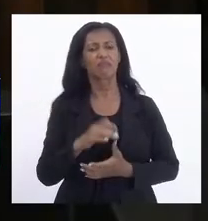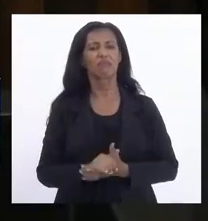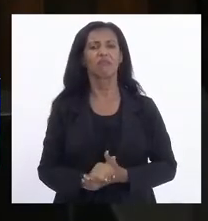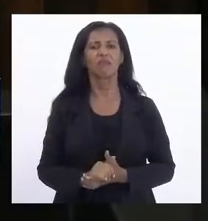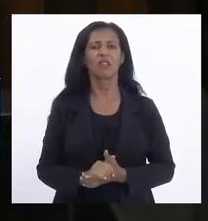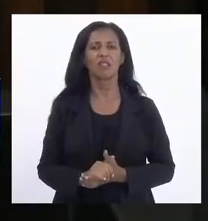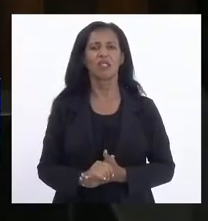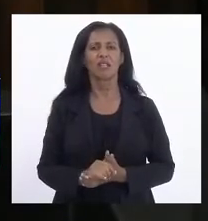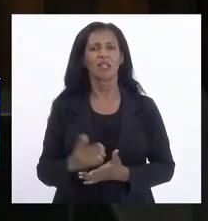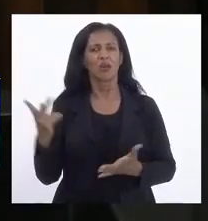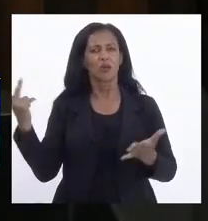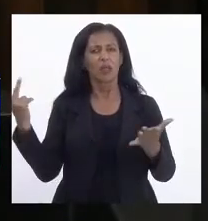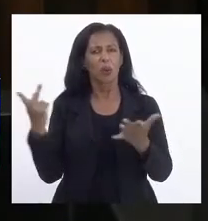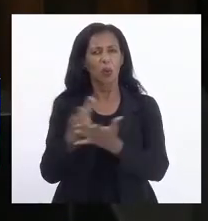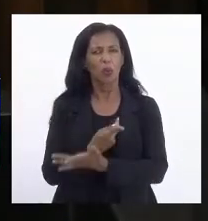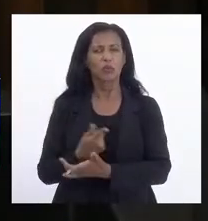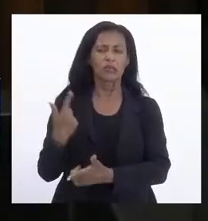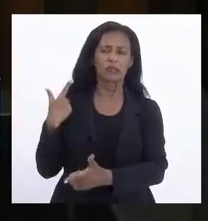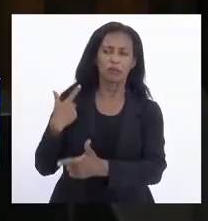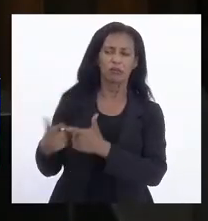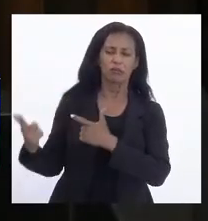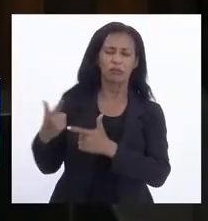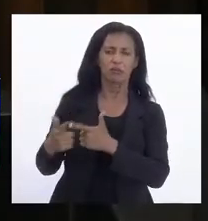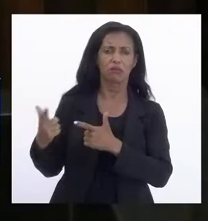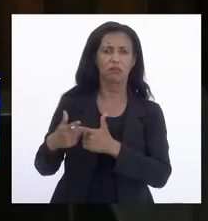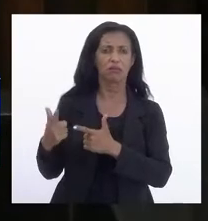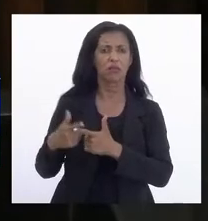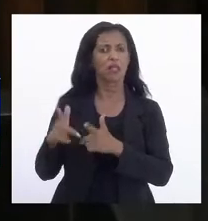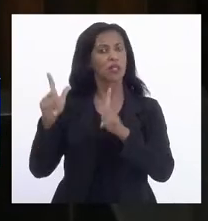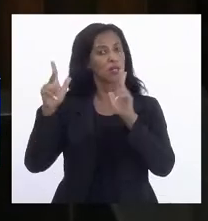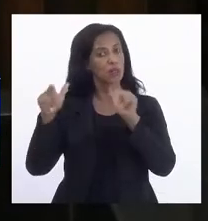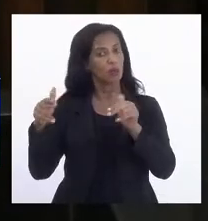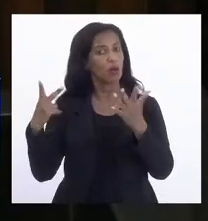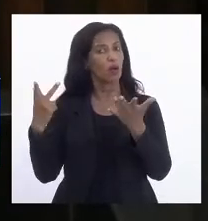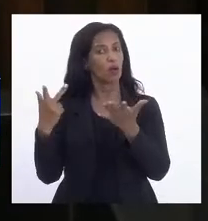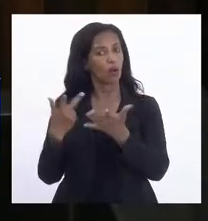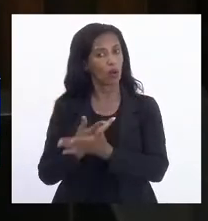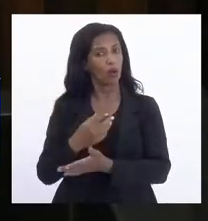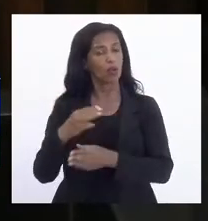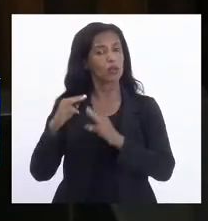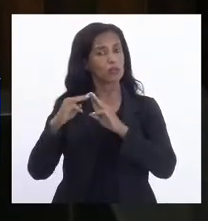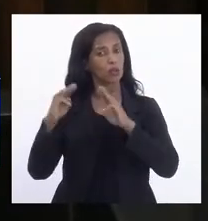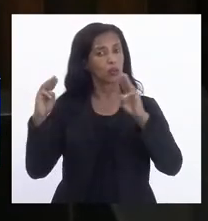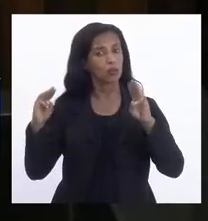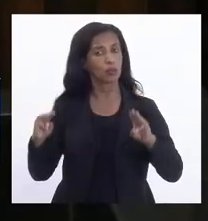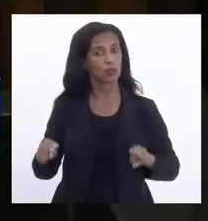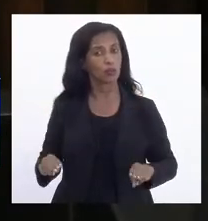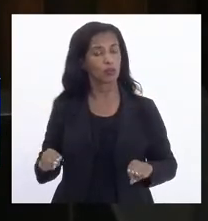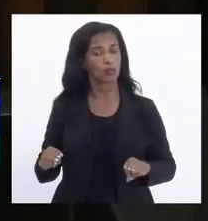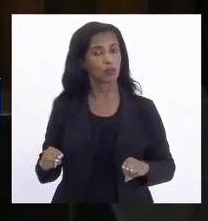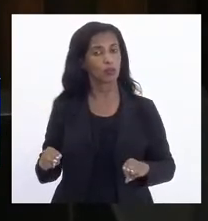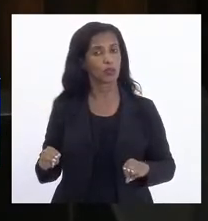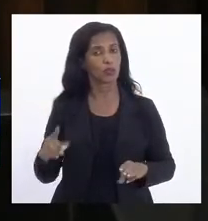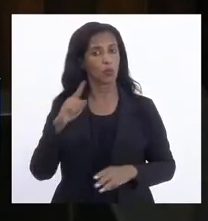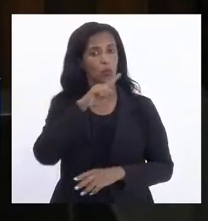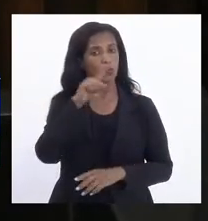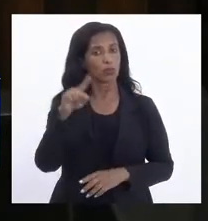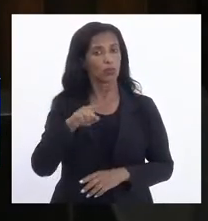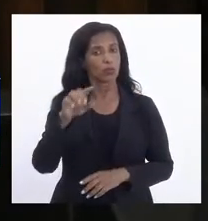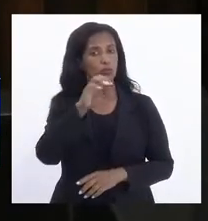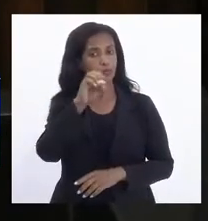uma tragédia anunciada, como aconteceu no nosso querido Museu da Quinta da Boa